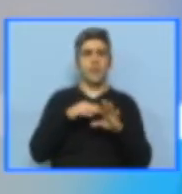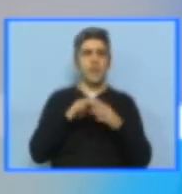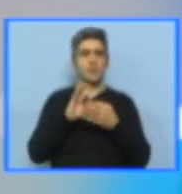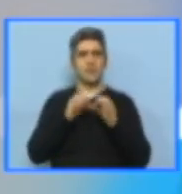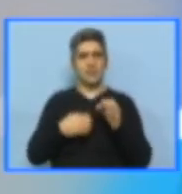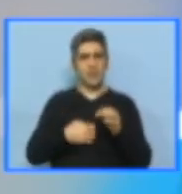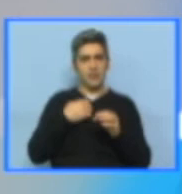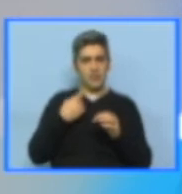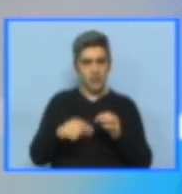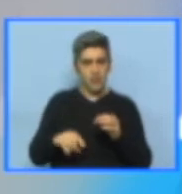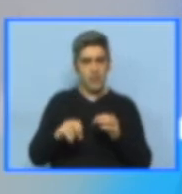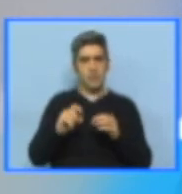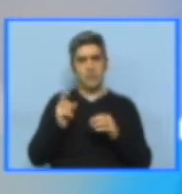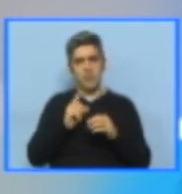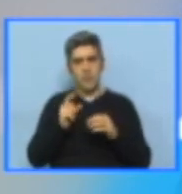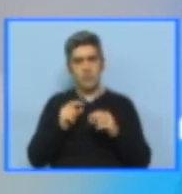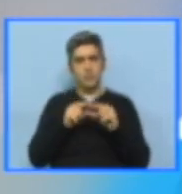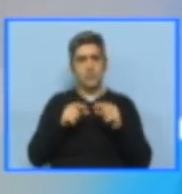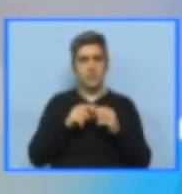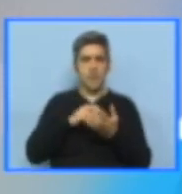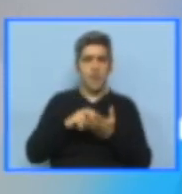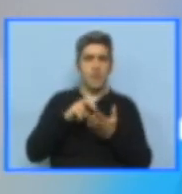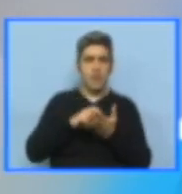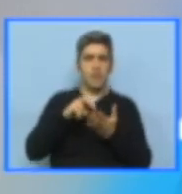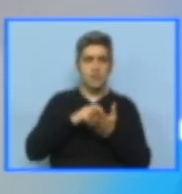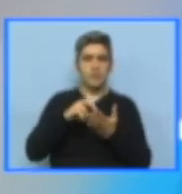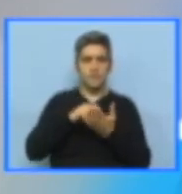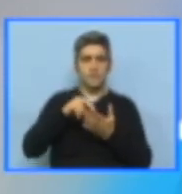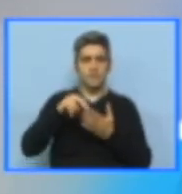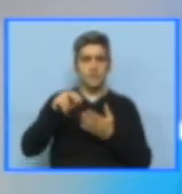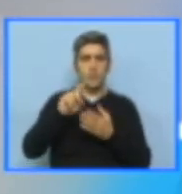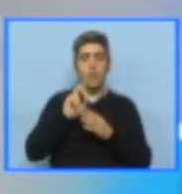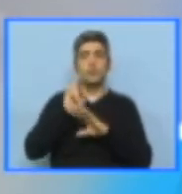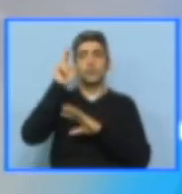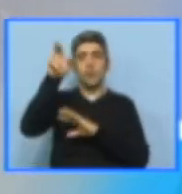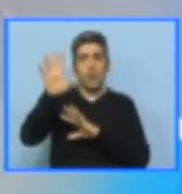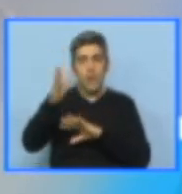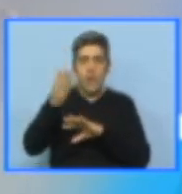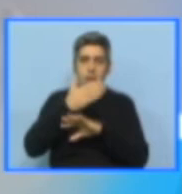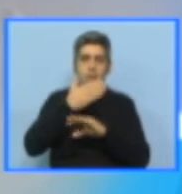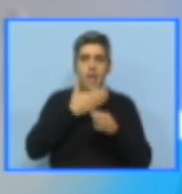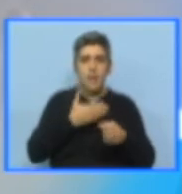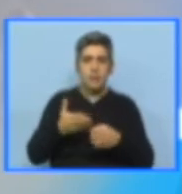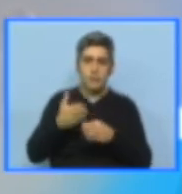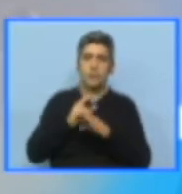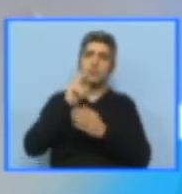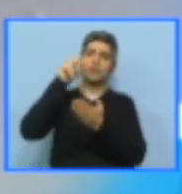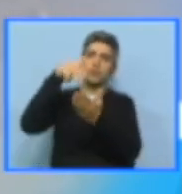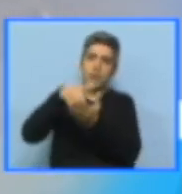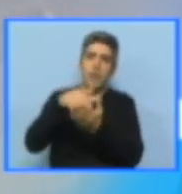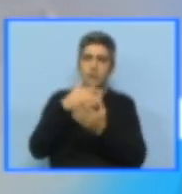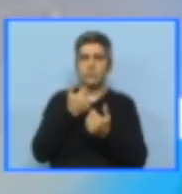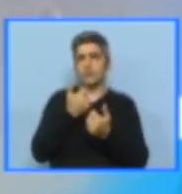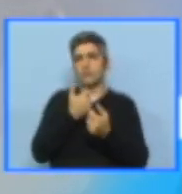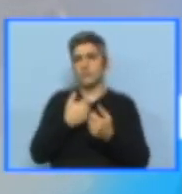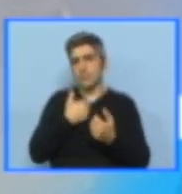sentido. Este espaço do caminhar, não estamos a falar ainda do chegar ao local, não é? Que é gratificante e tudo mais,